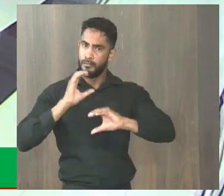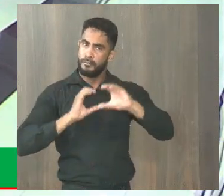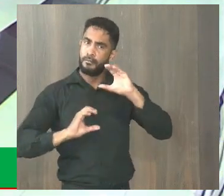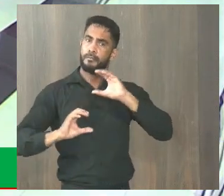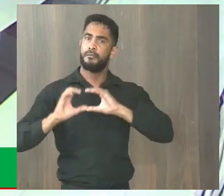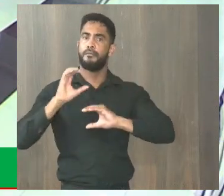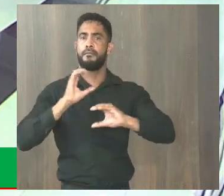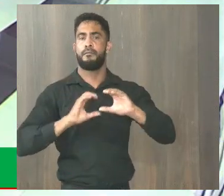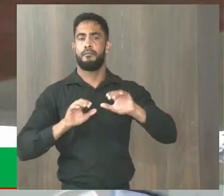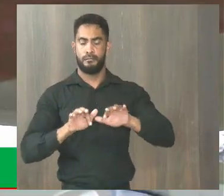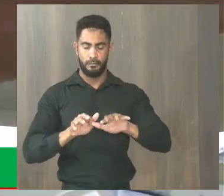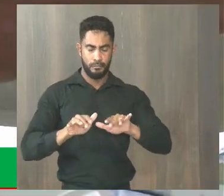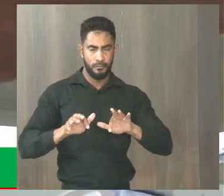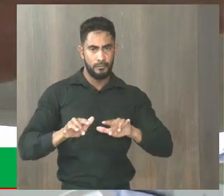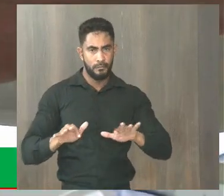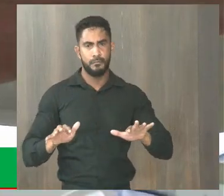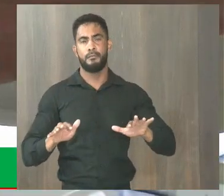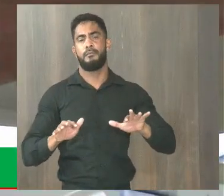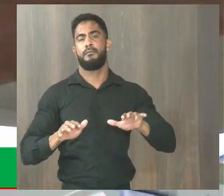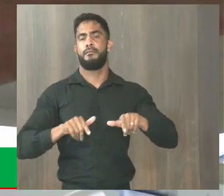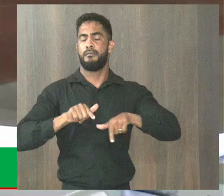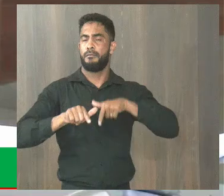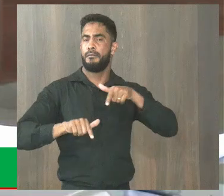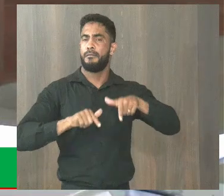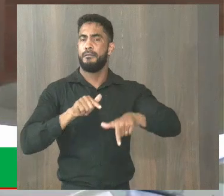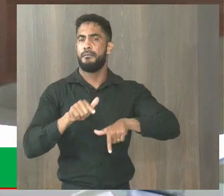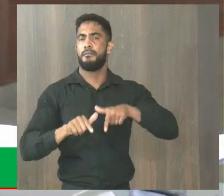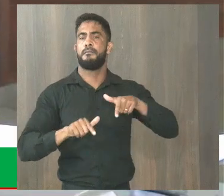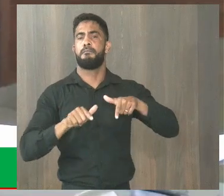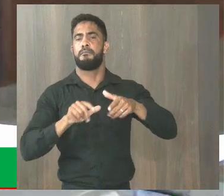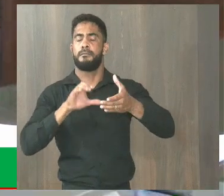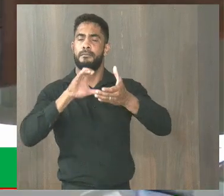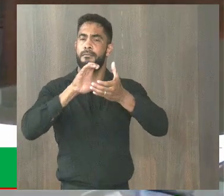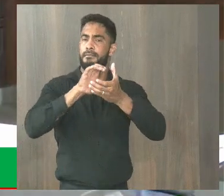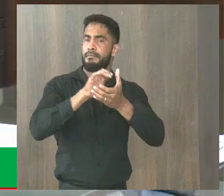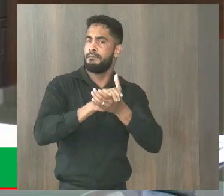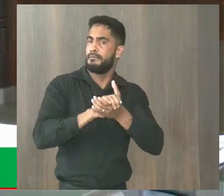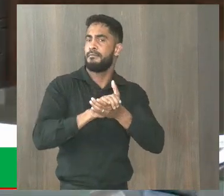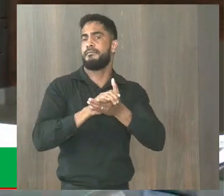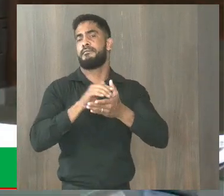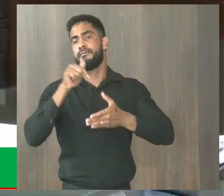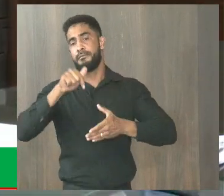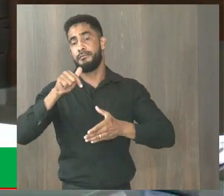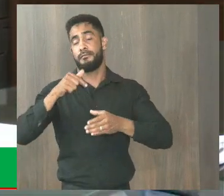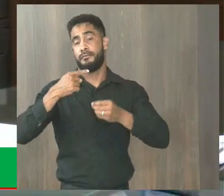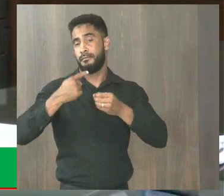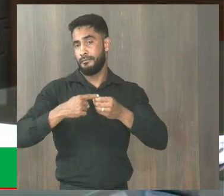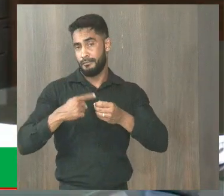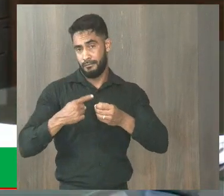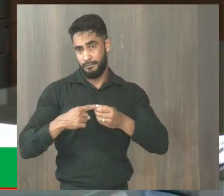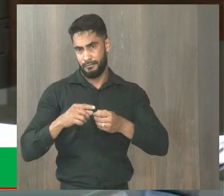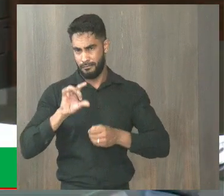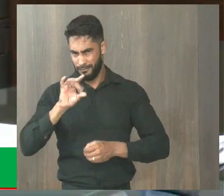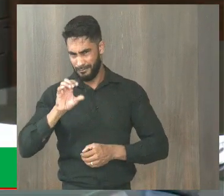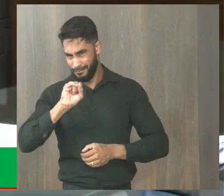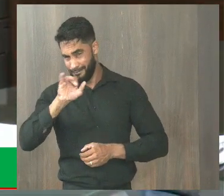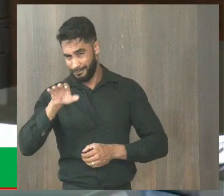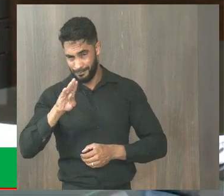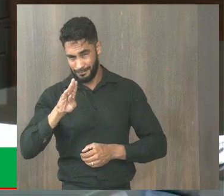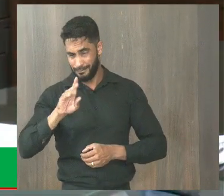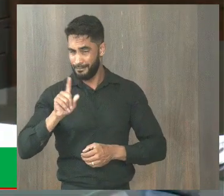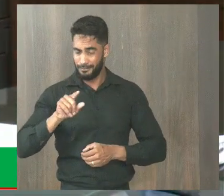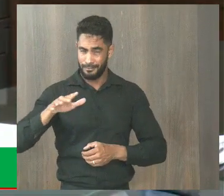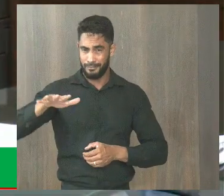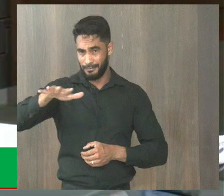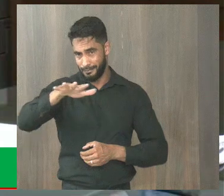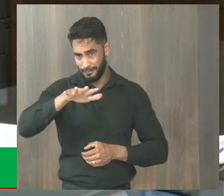musicista, toca teclado, e trabalha aí com os casamentos, cerimônias aqui na cidade, que vem se destacando, não só em Janaúba, mas toda a região, e